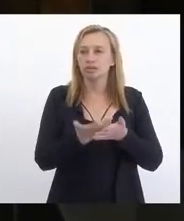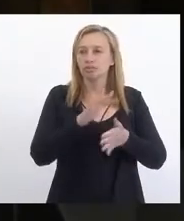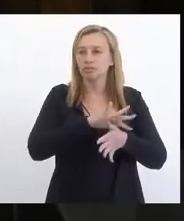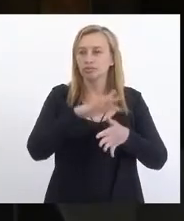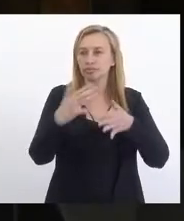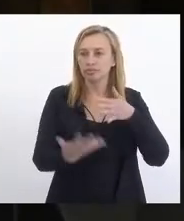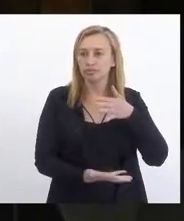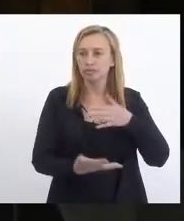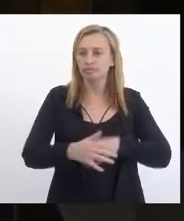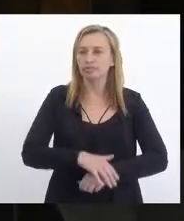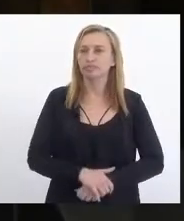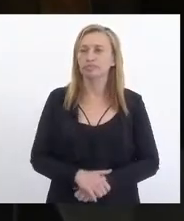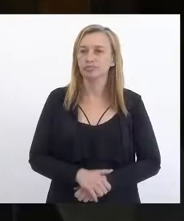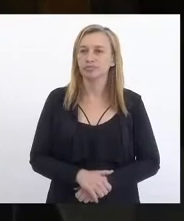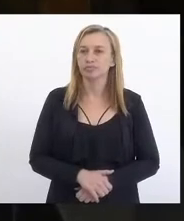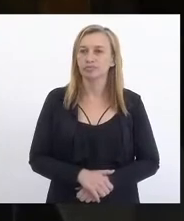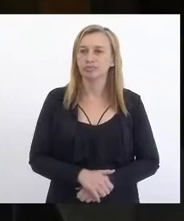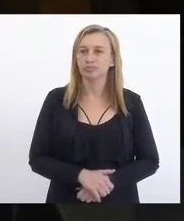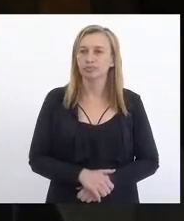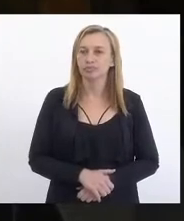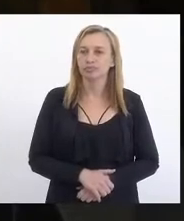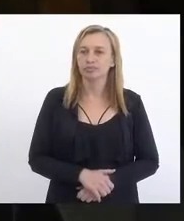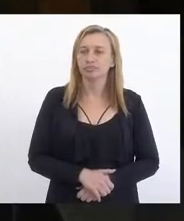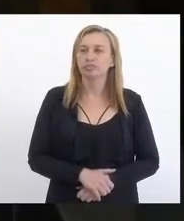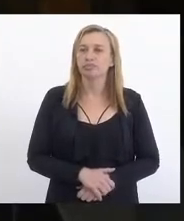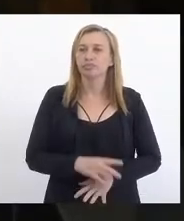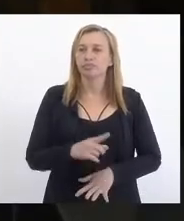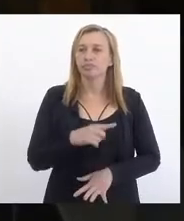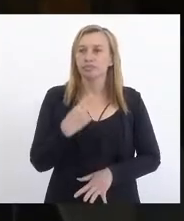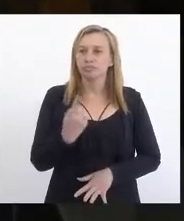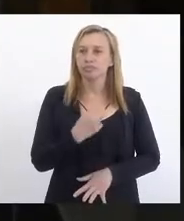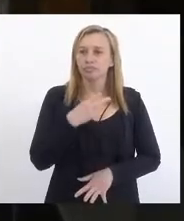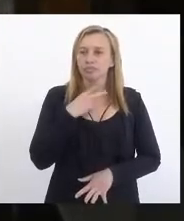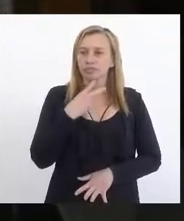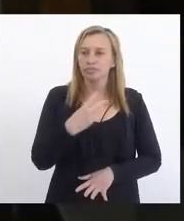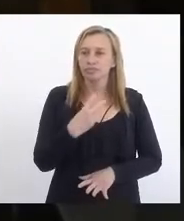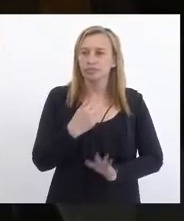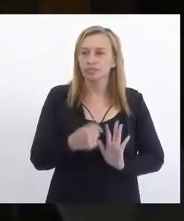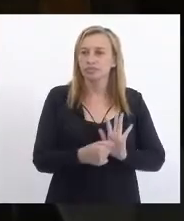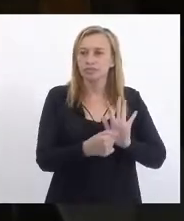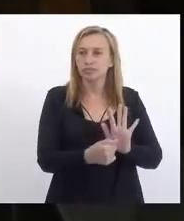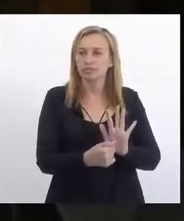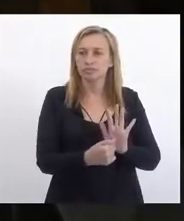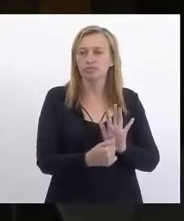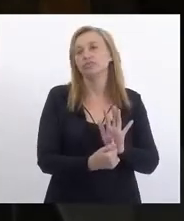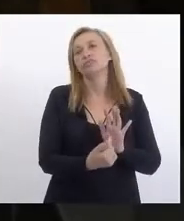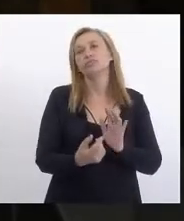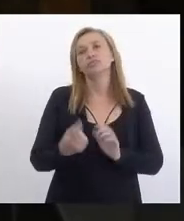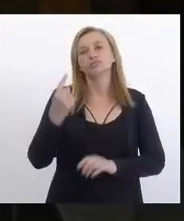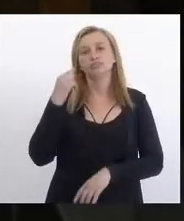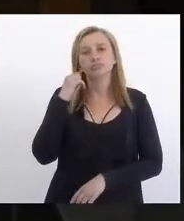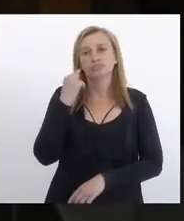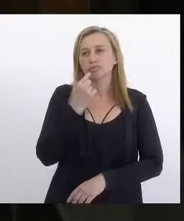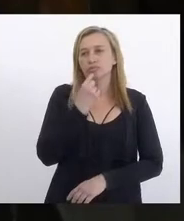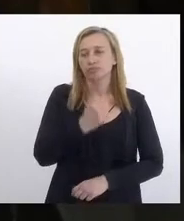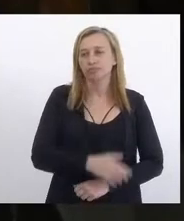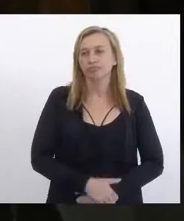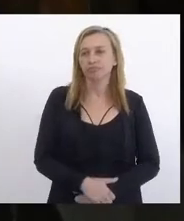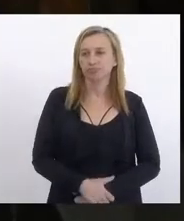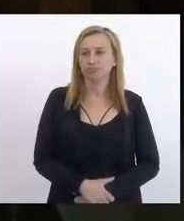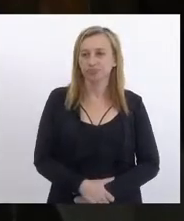Libra, que leva a nossa voz aos deficientes auditivos.